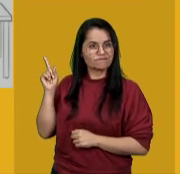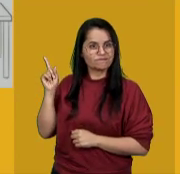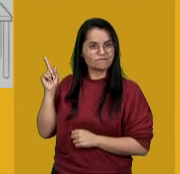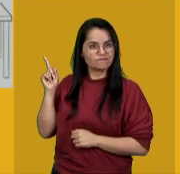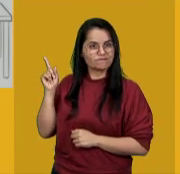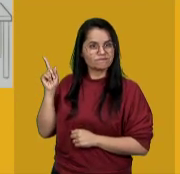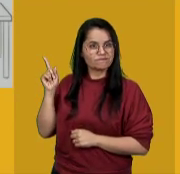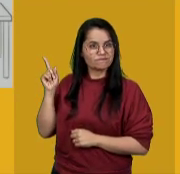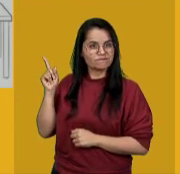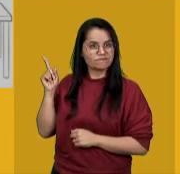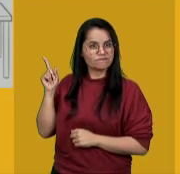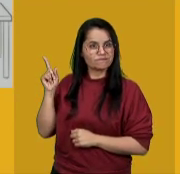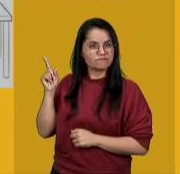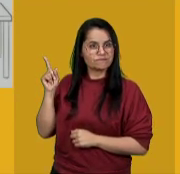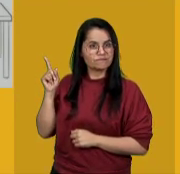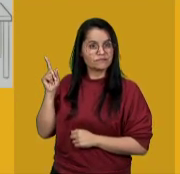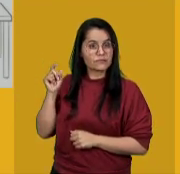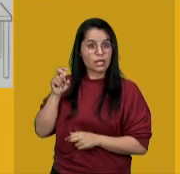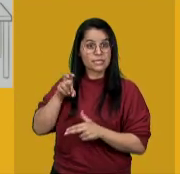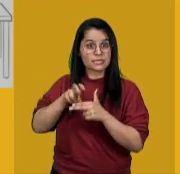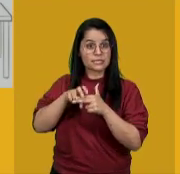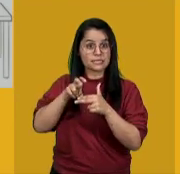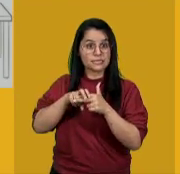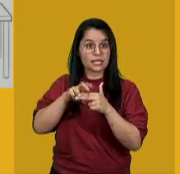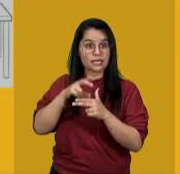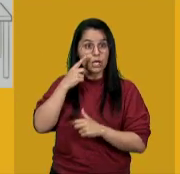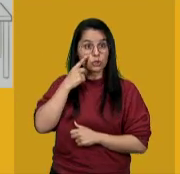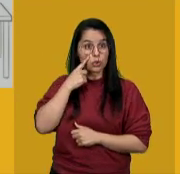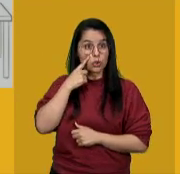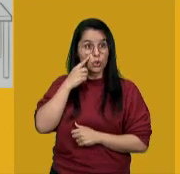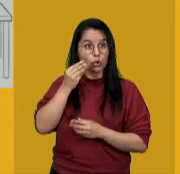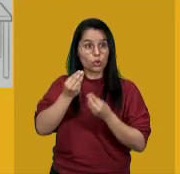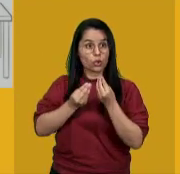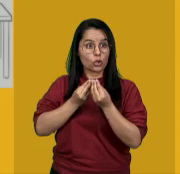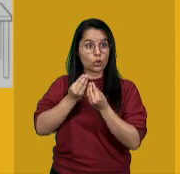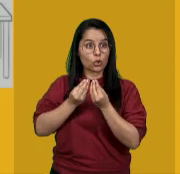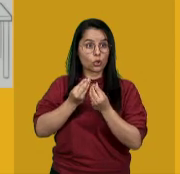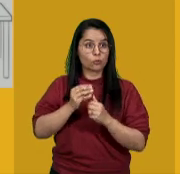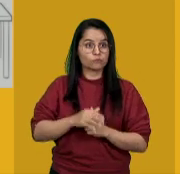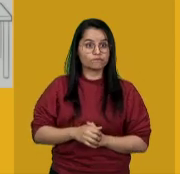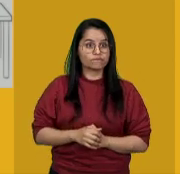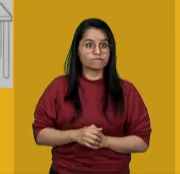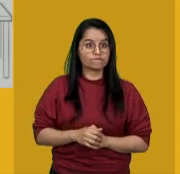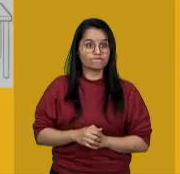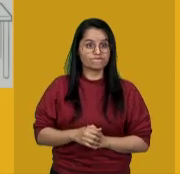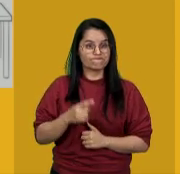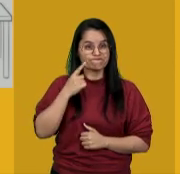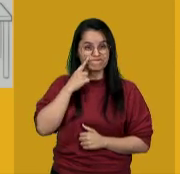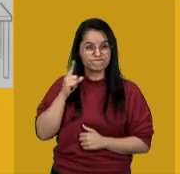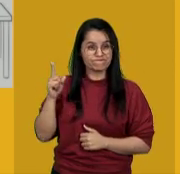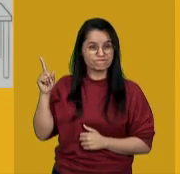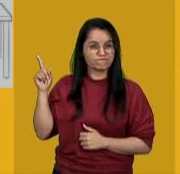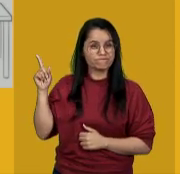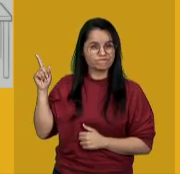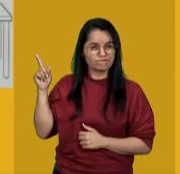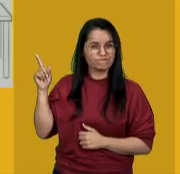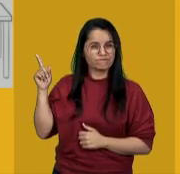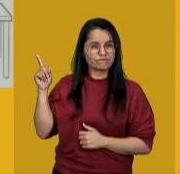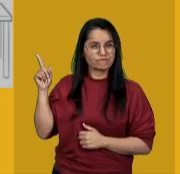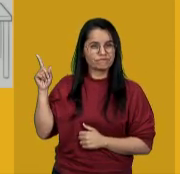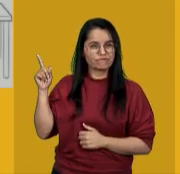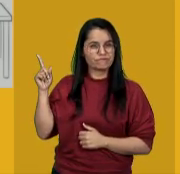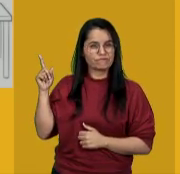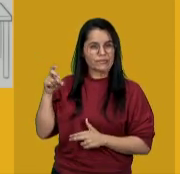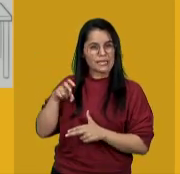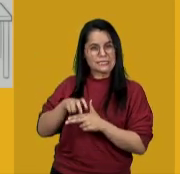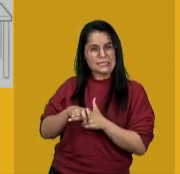hiperlordose. Quando a pessoa tem costume de sentar torto, né? E